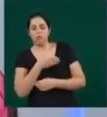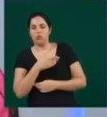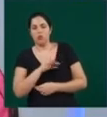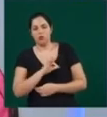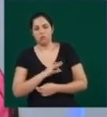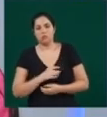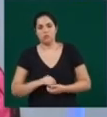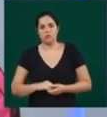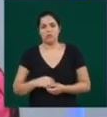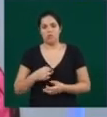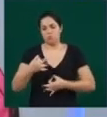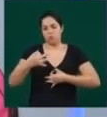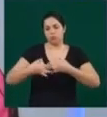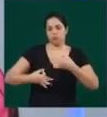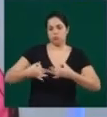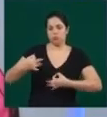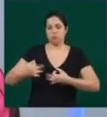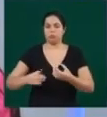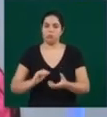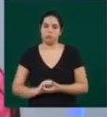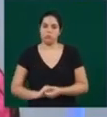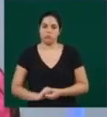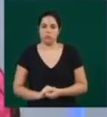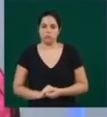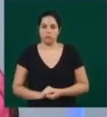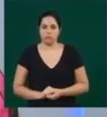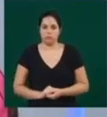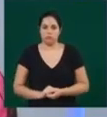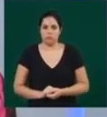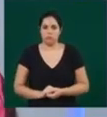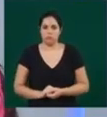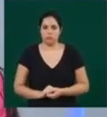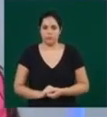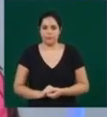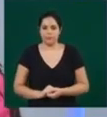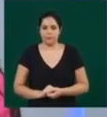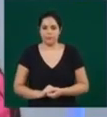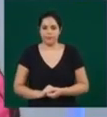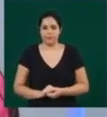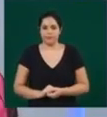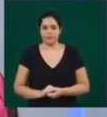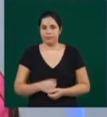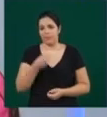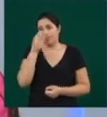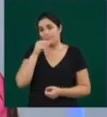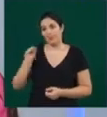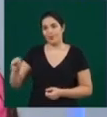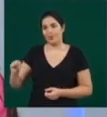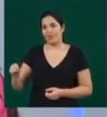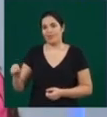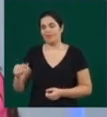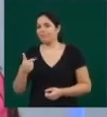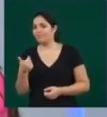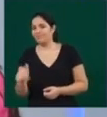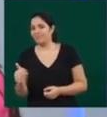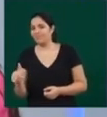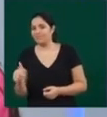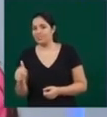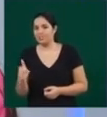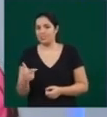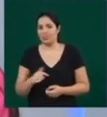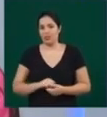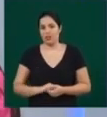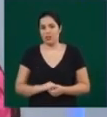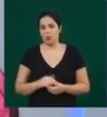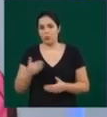uma tramitação jurídica para isso, né, no âmbito judicial. Para o assédio moral, não tem. Então, seria mesmo